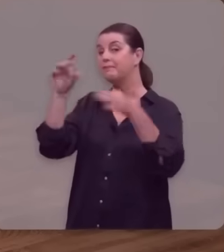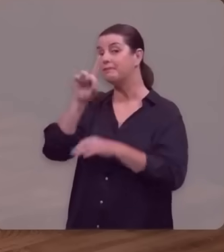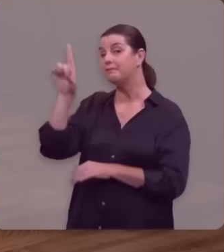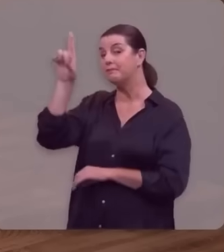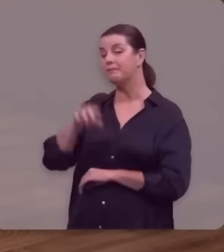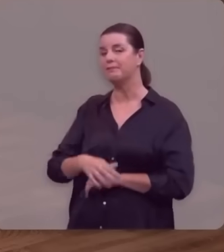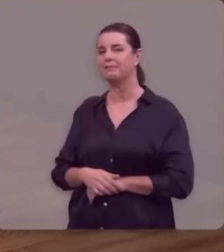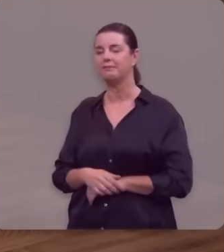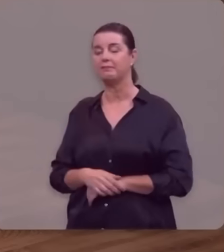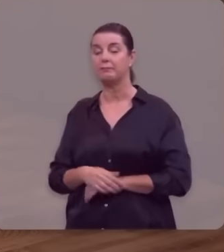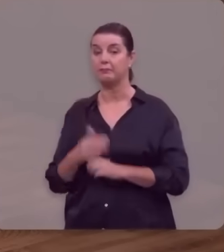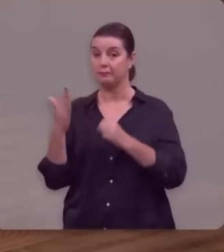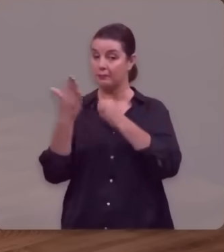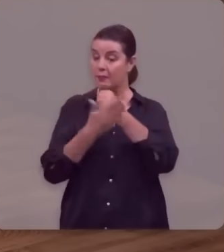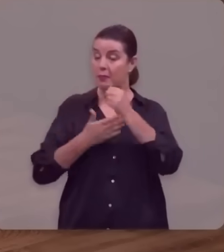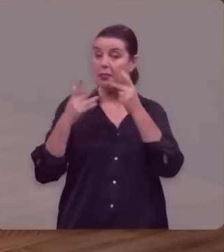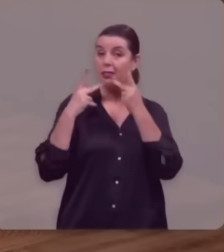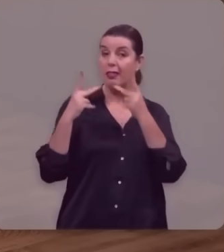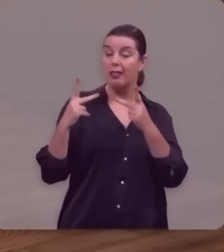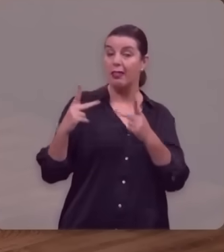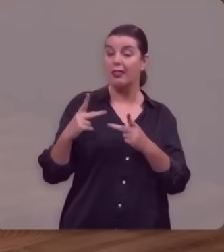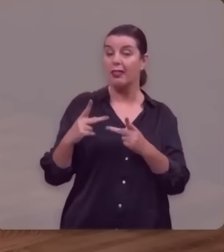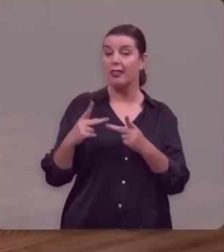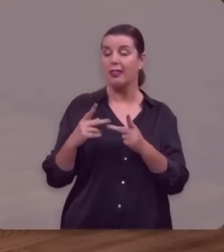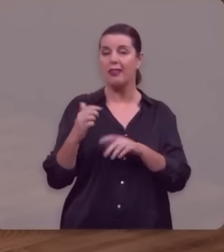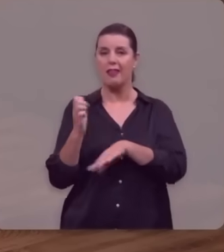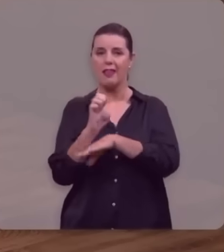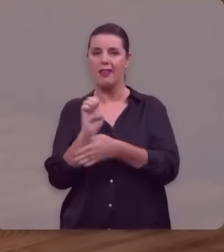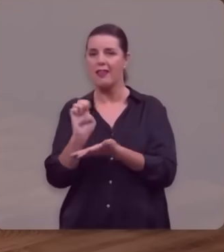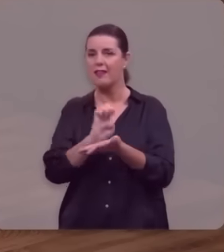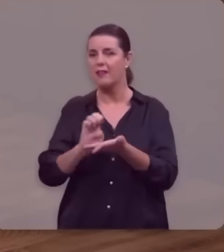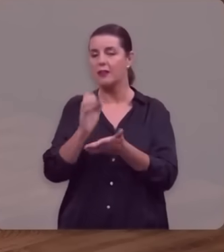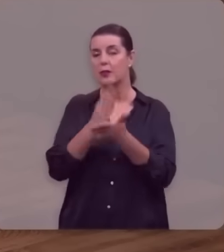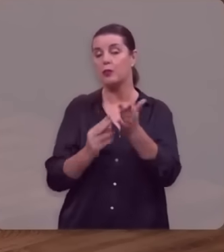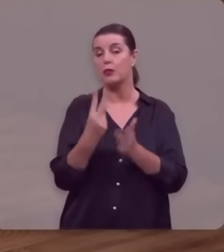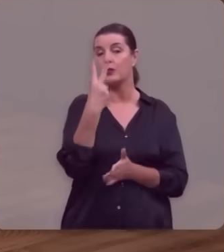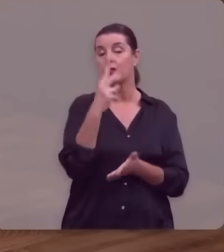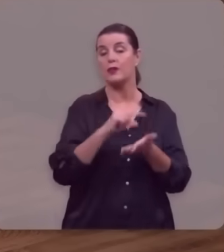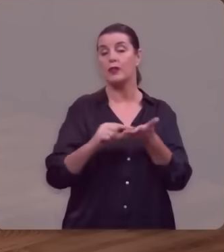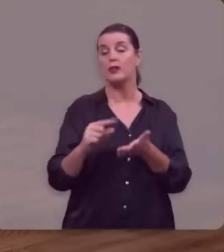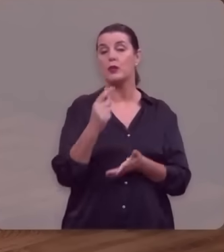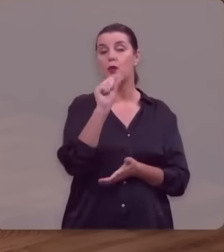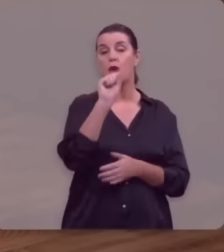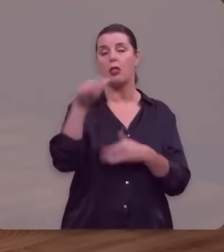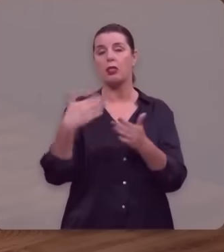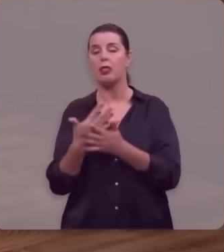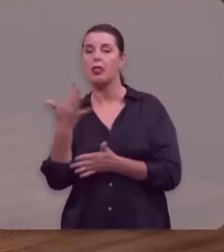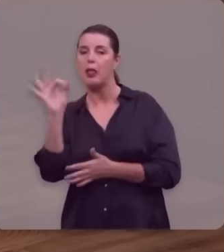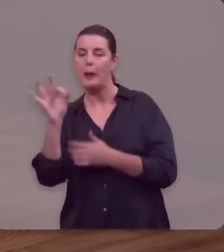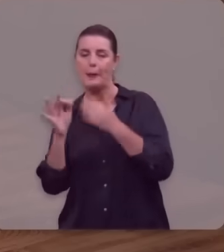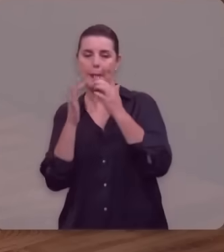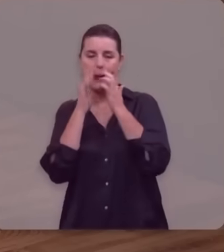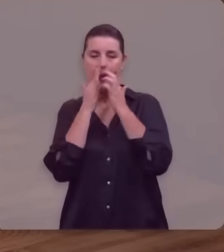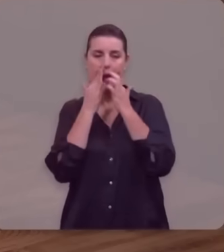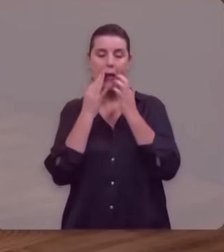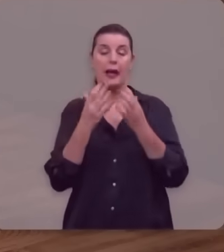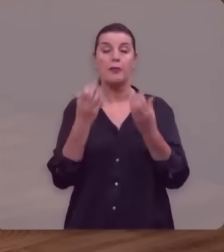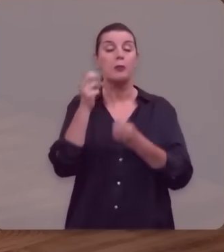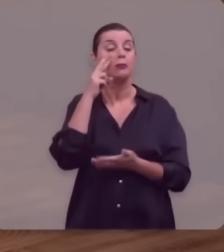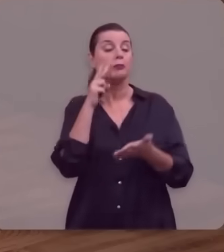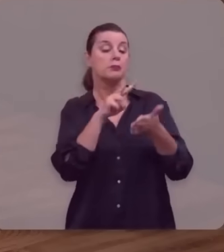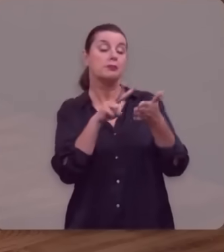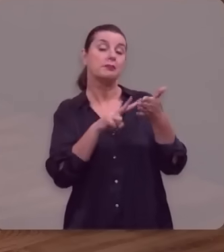de Deus e nós vamos basear esta mensagem em Efésios Capítulo 2 versos de 8 a 10